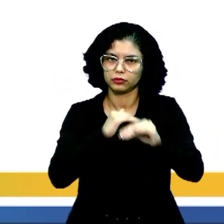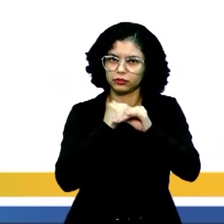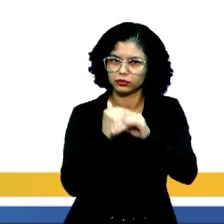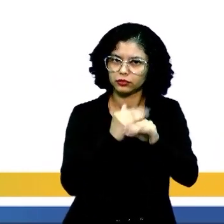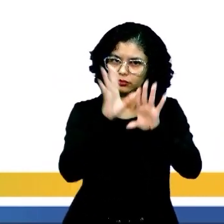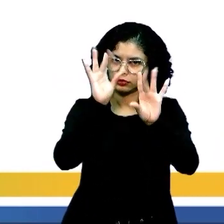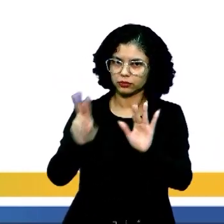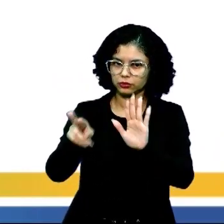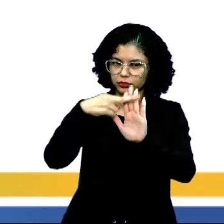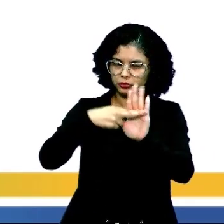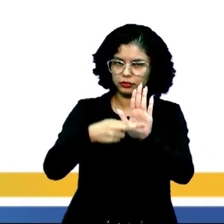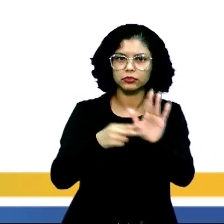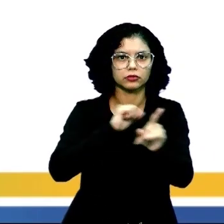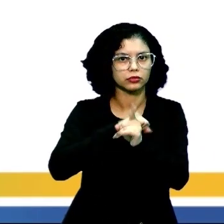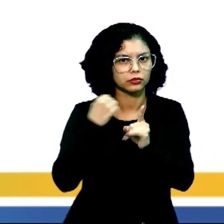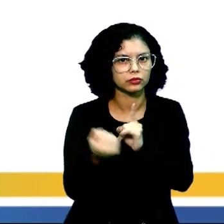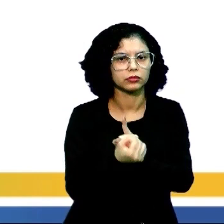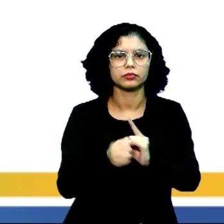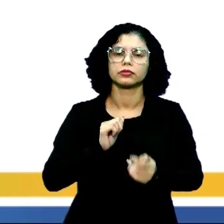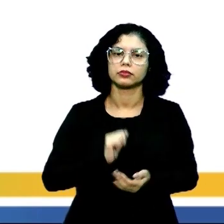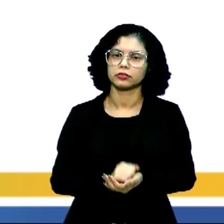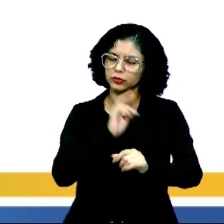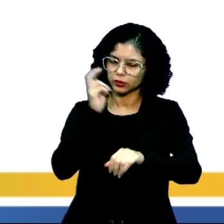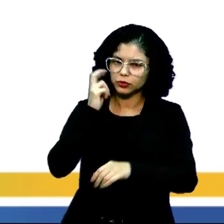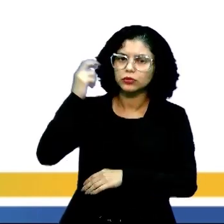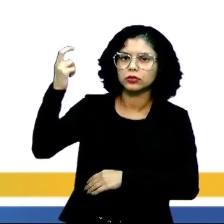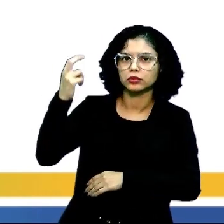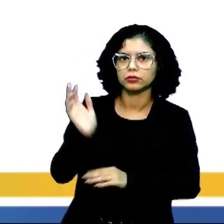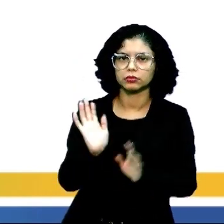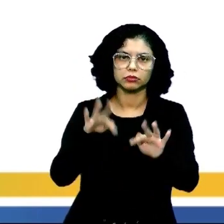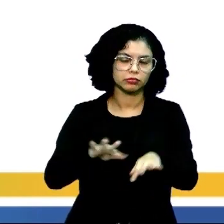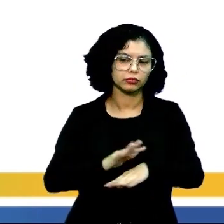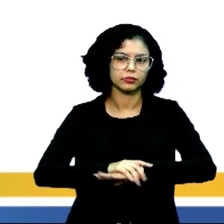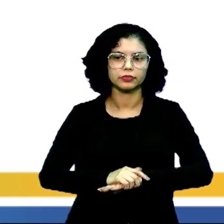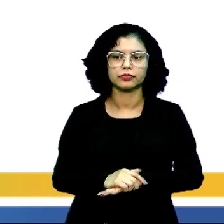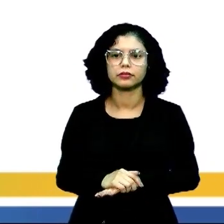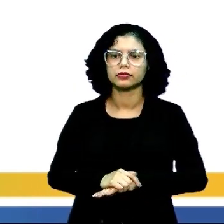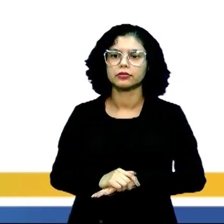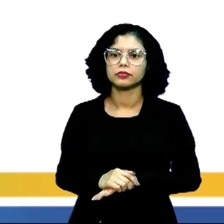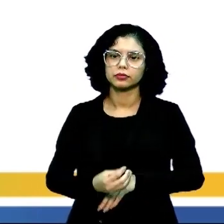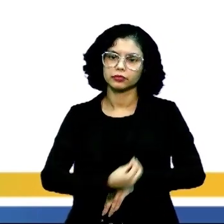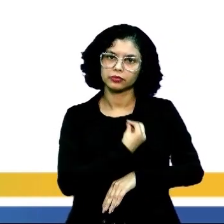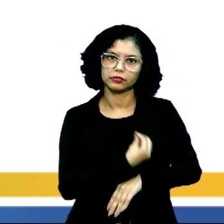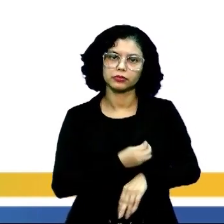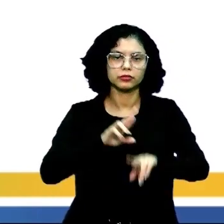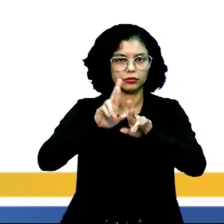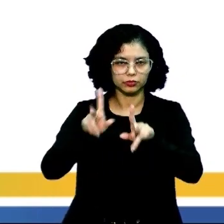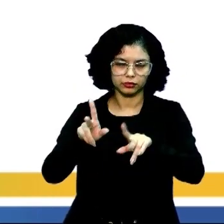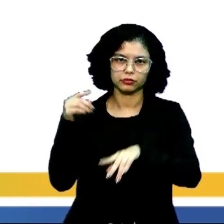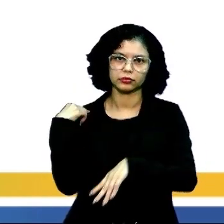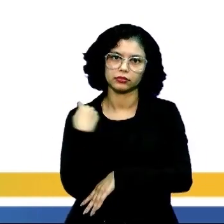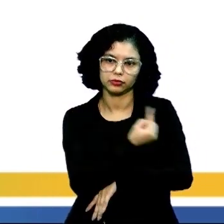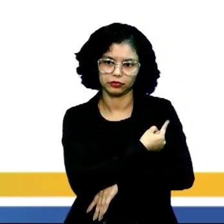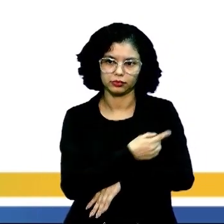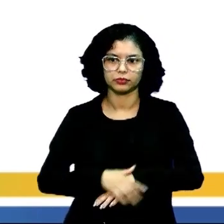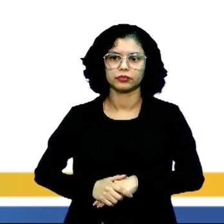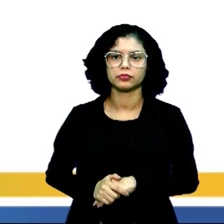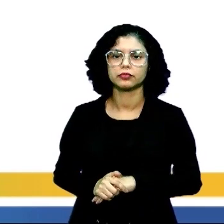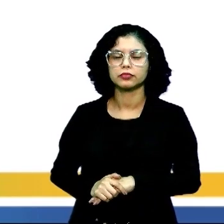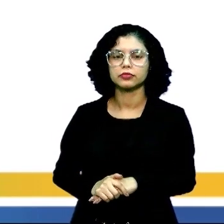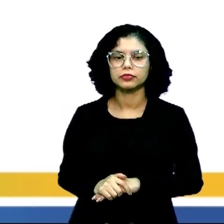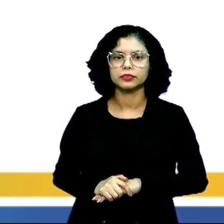estabelecer padrões sociais, padrões culturais, enfim, tem uma forma de vivência mais diferenciada da